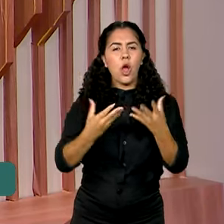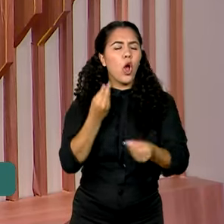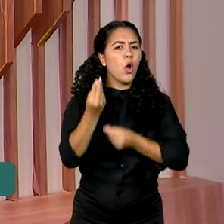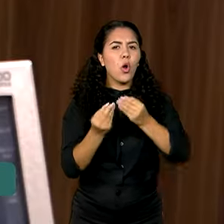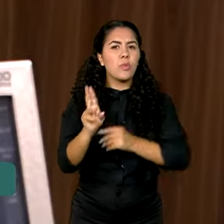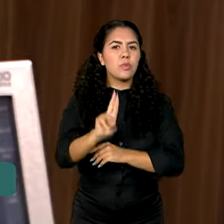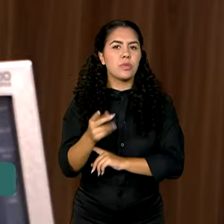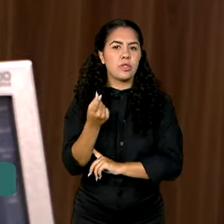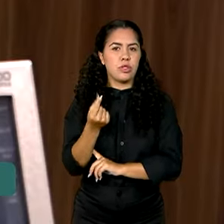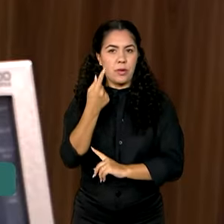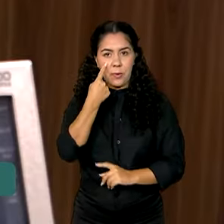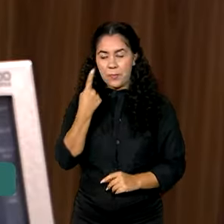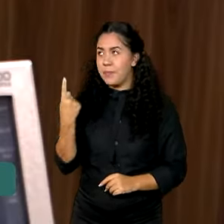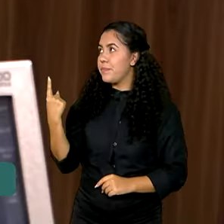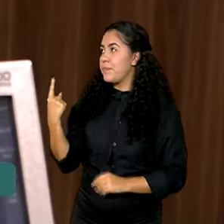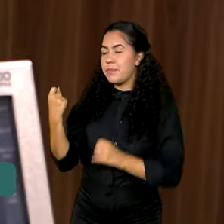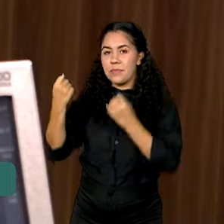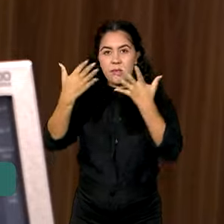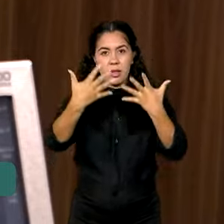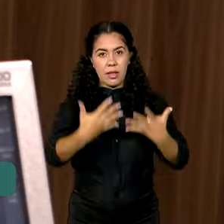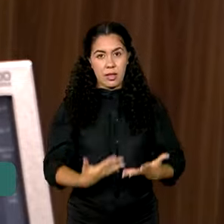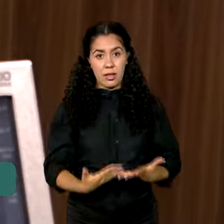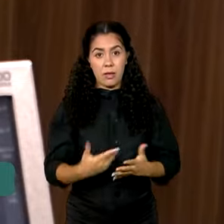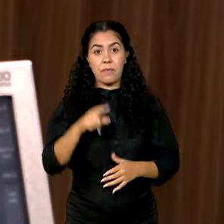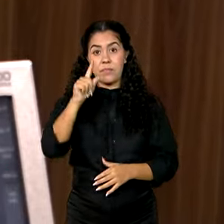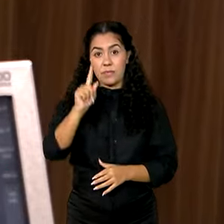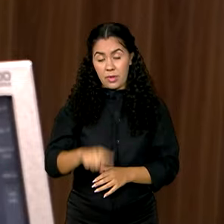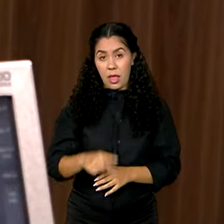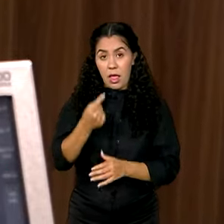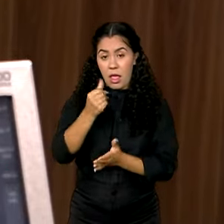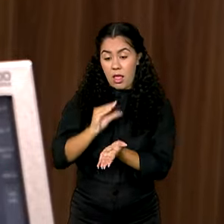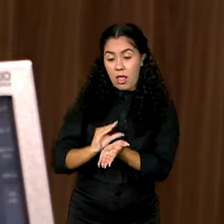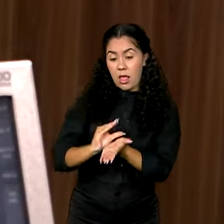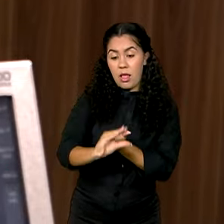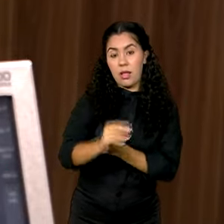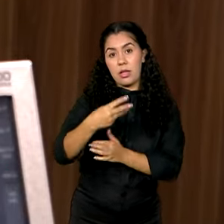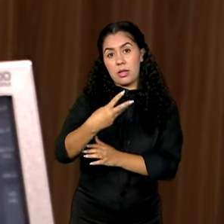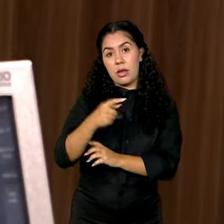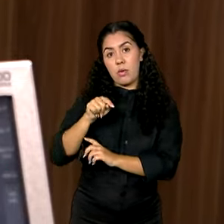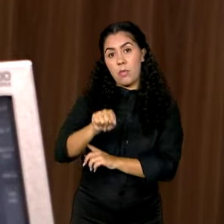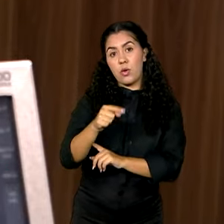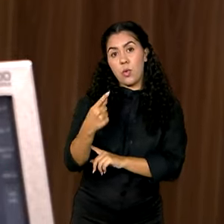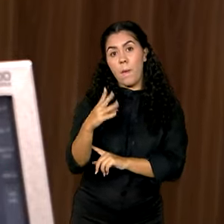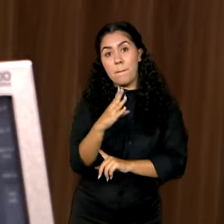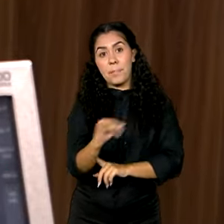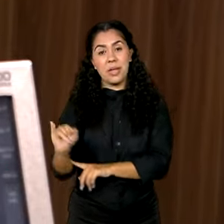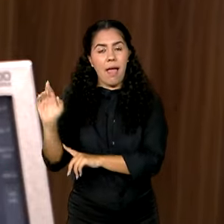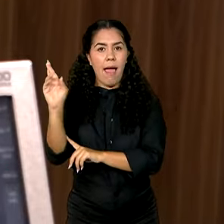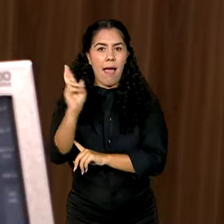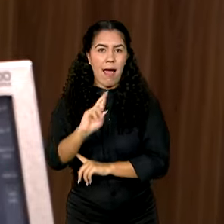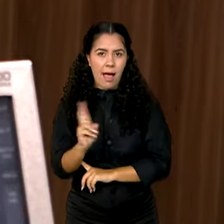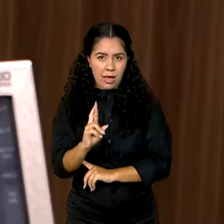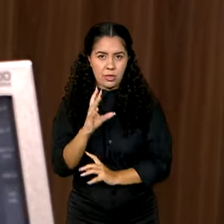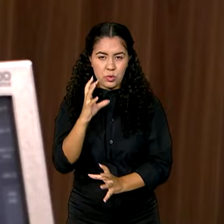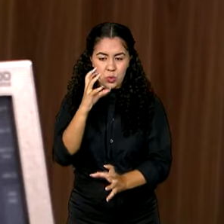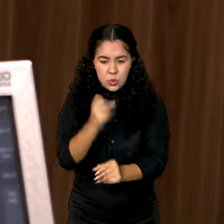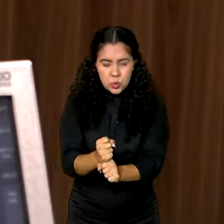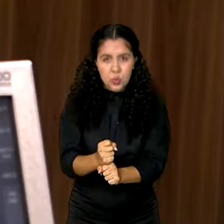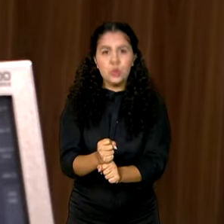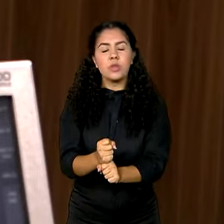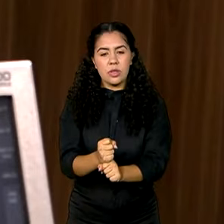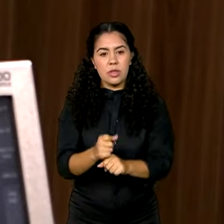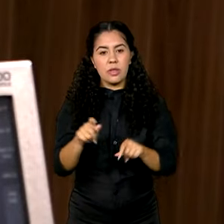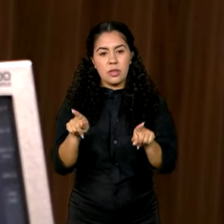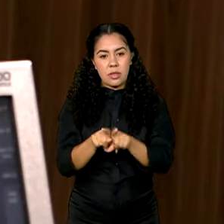utilizado. São investimentos de 3,1 bilhões de reais, somando tudo, e o primeiro, mais robusto, né,